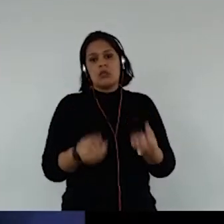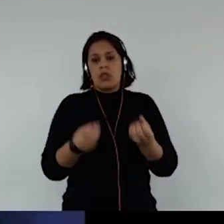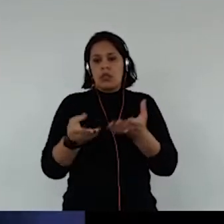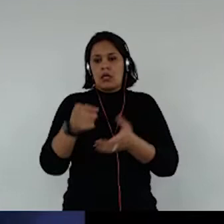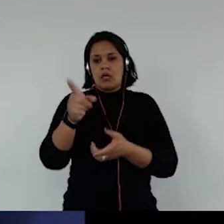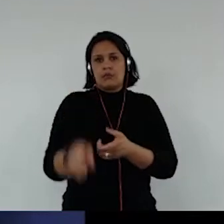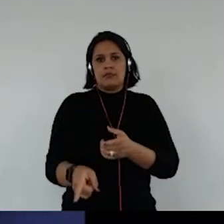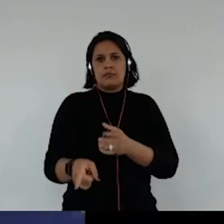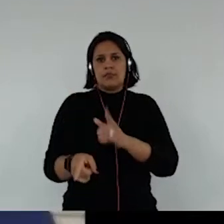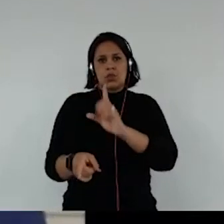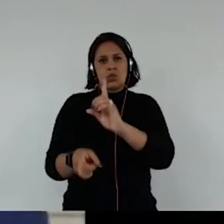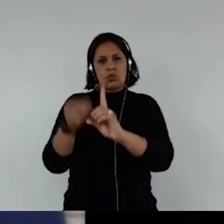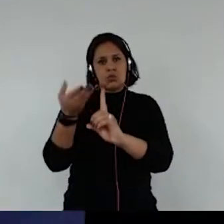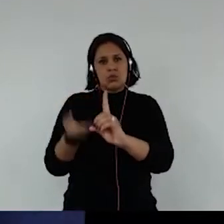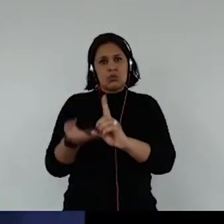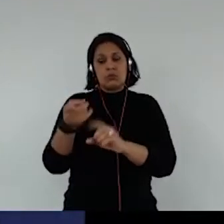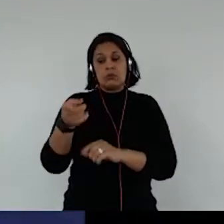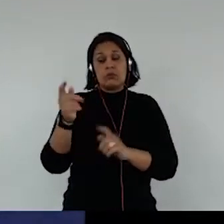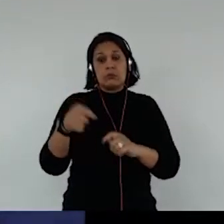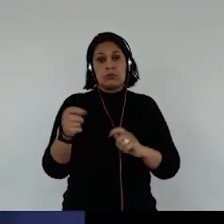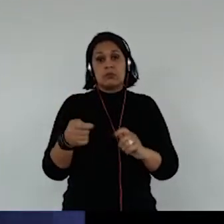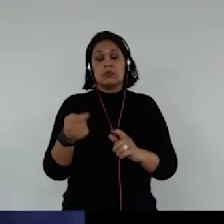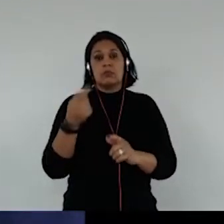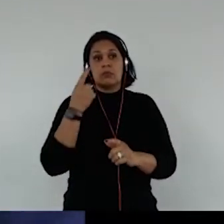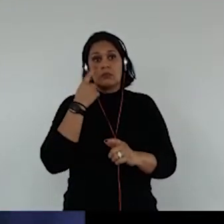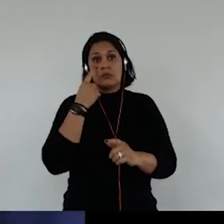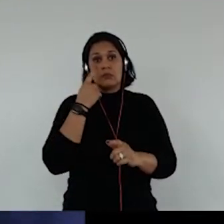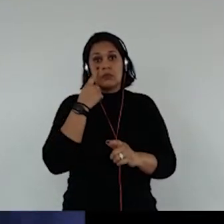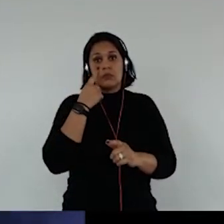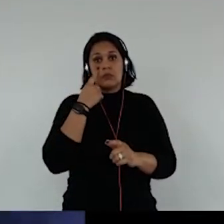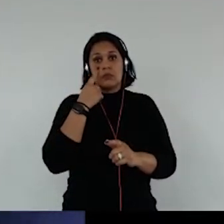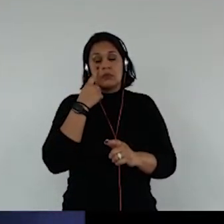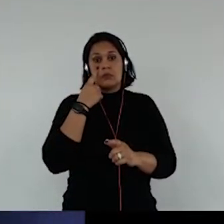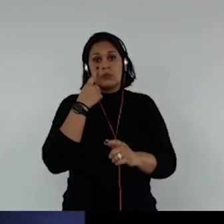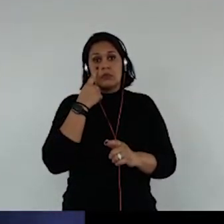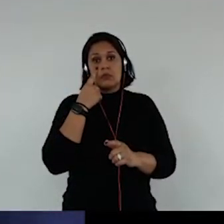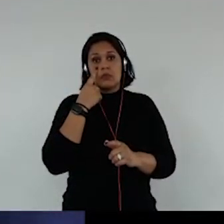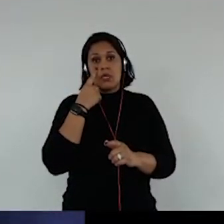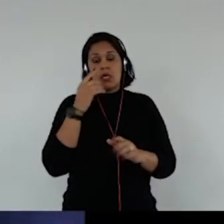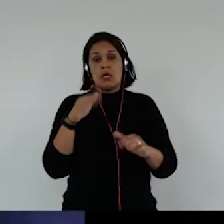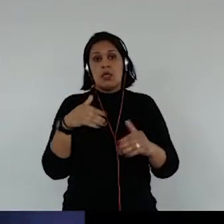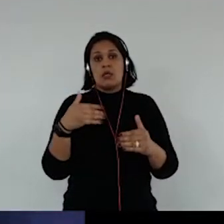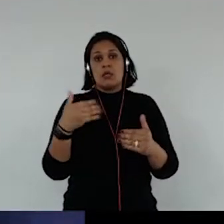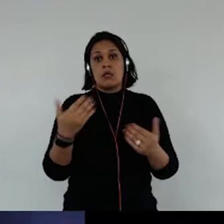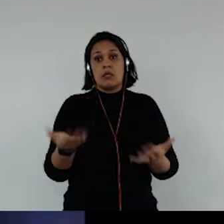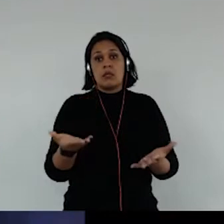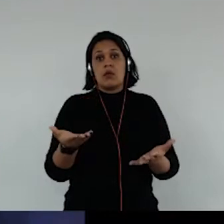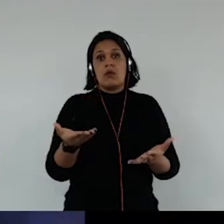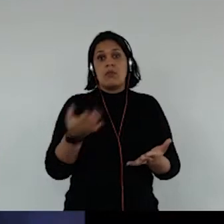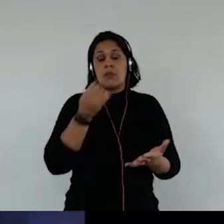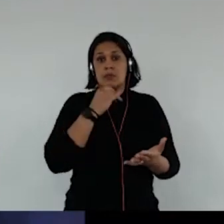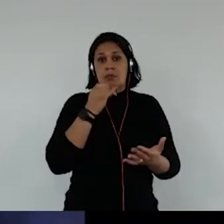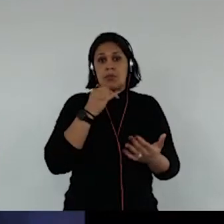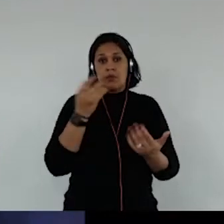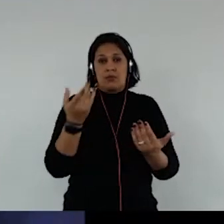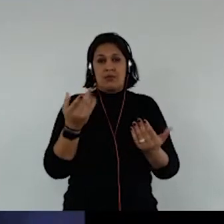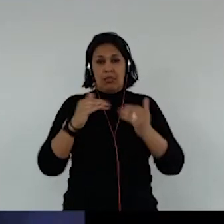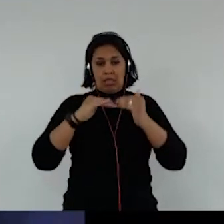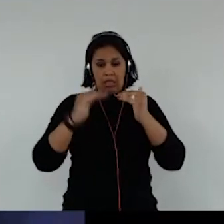modificar equitativamente as condições do contrato. Então, esse reequilíbrio do